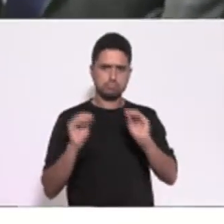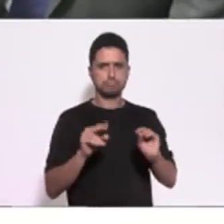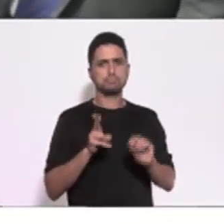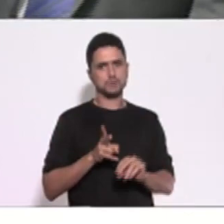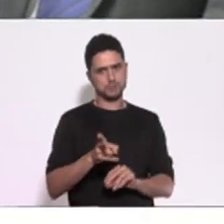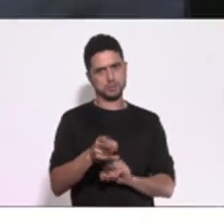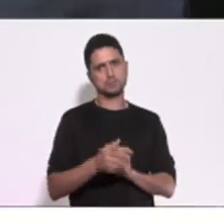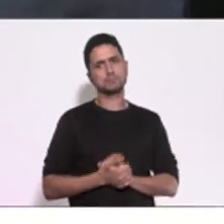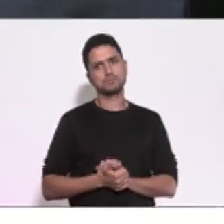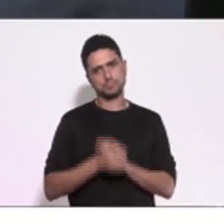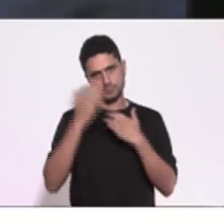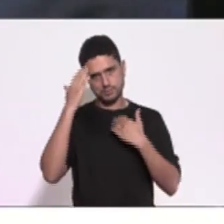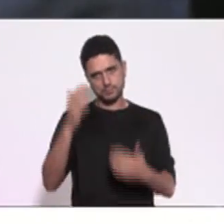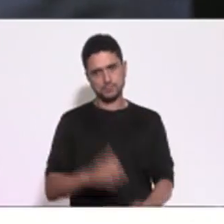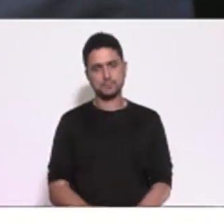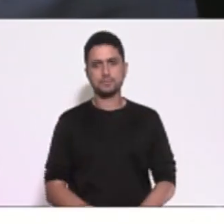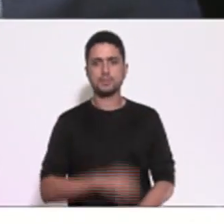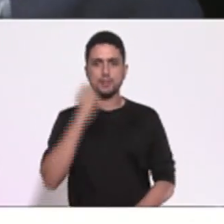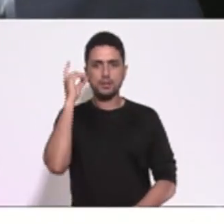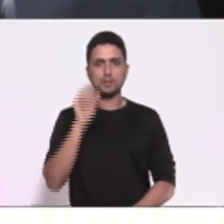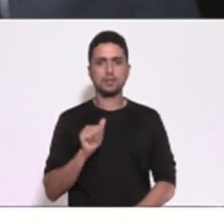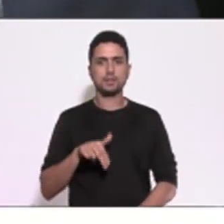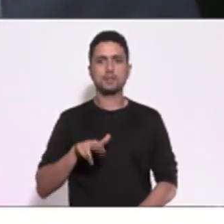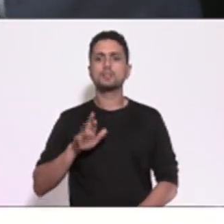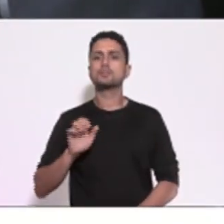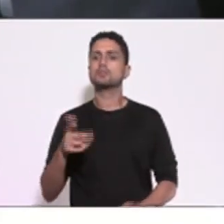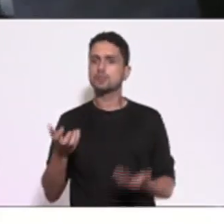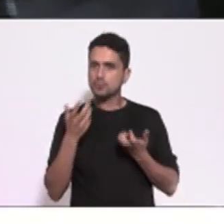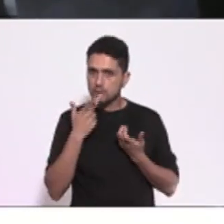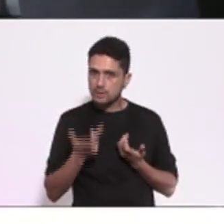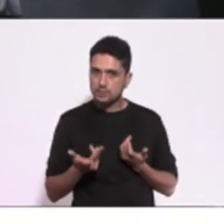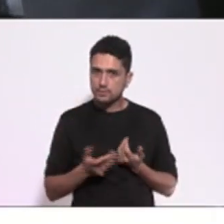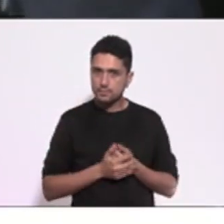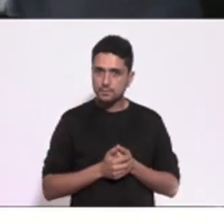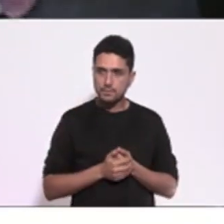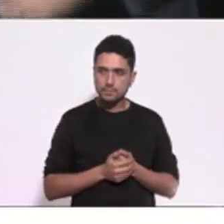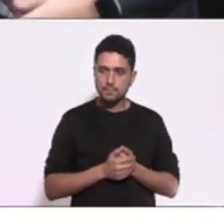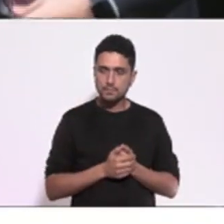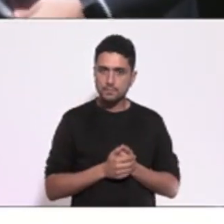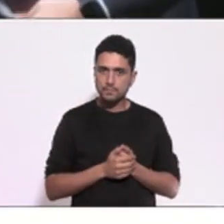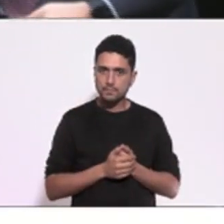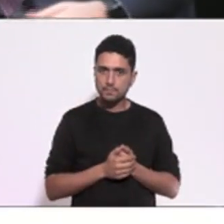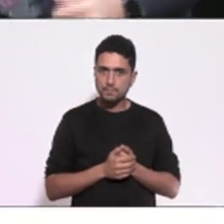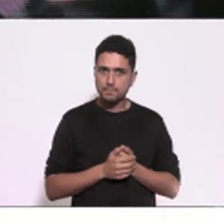problema. Obrigado. Deputado Anderson, quer usar da palavra, deputado?